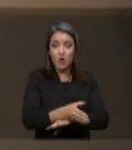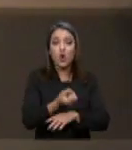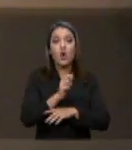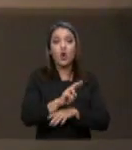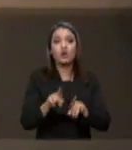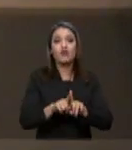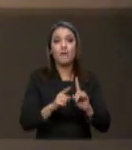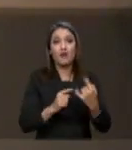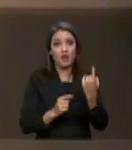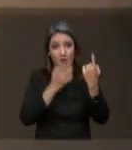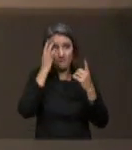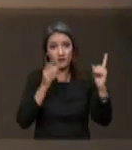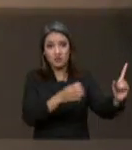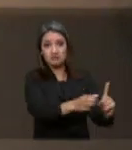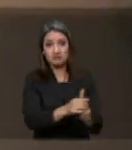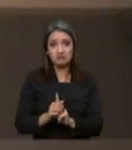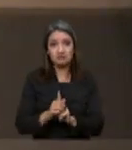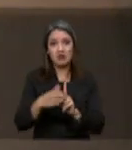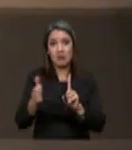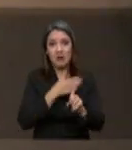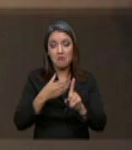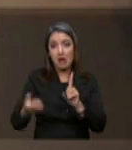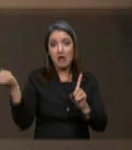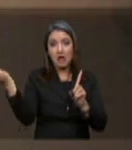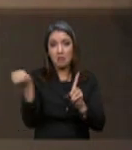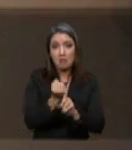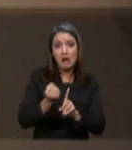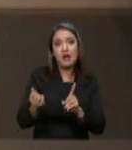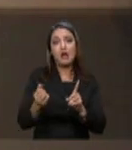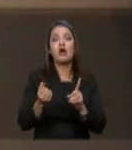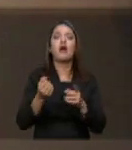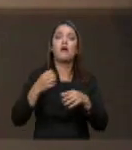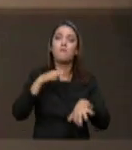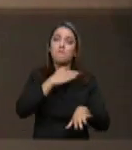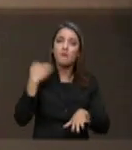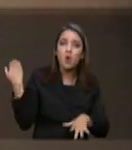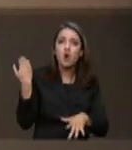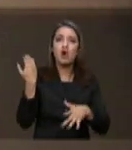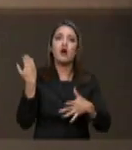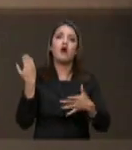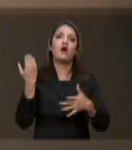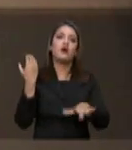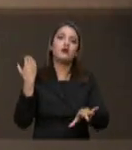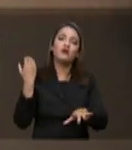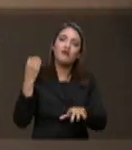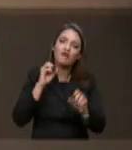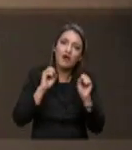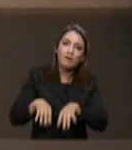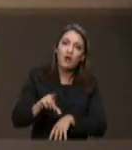membros seja jogado em uma lixeira esfaqueado decaptado ou morra